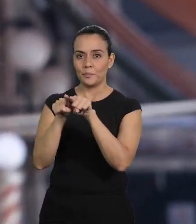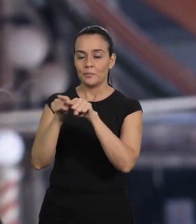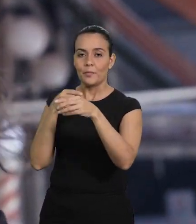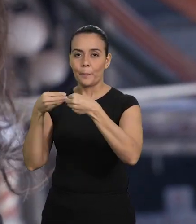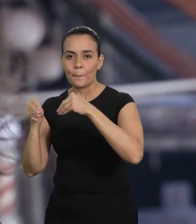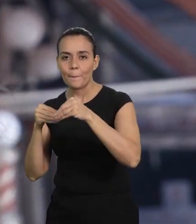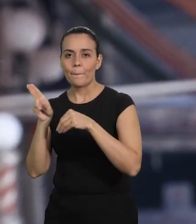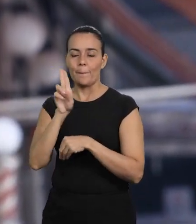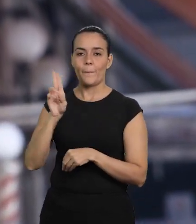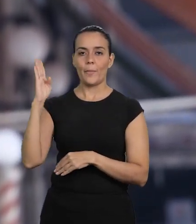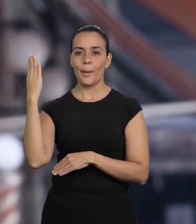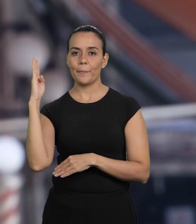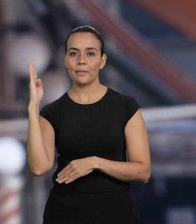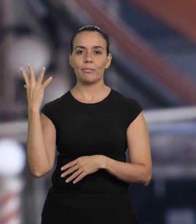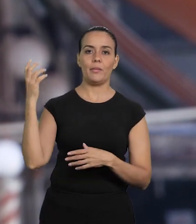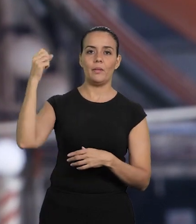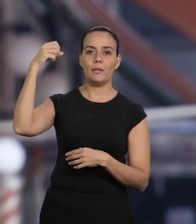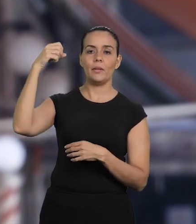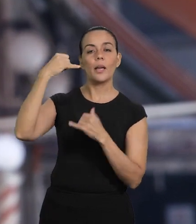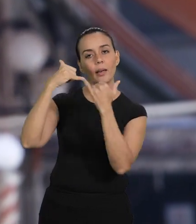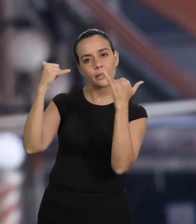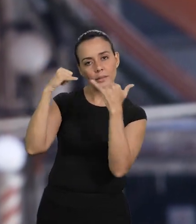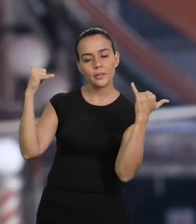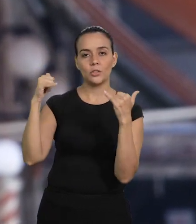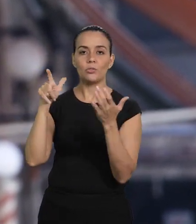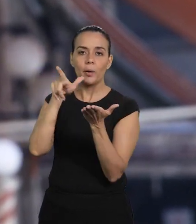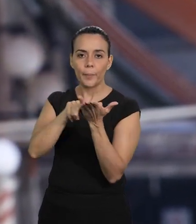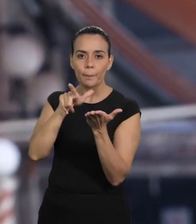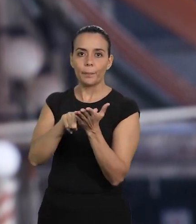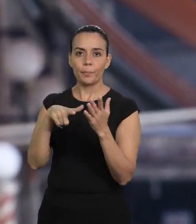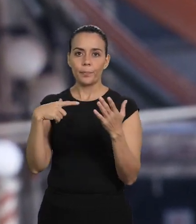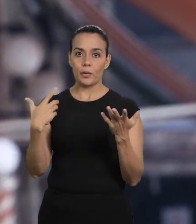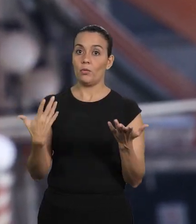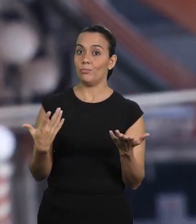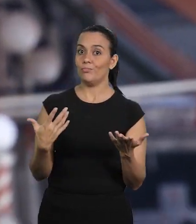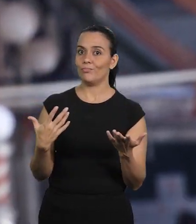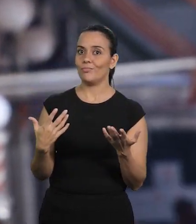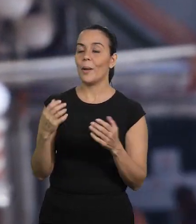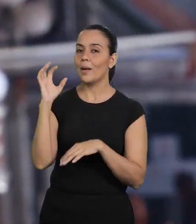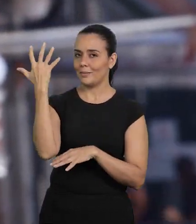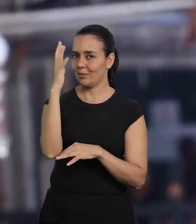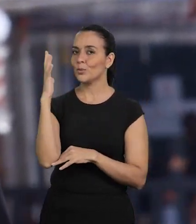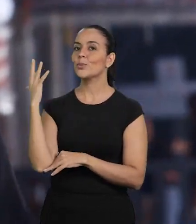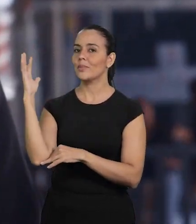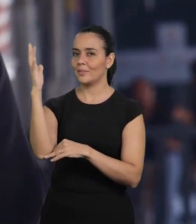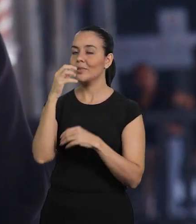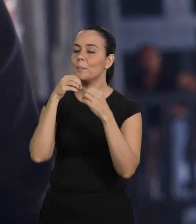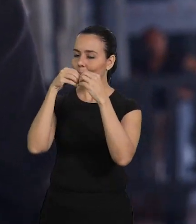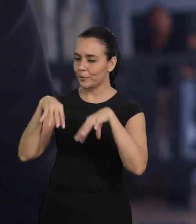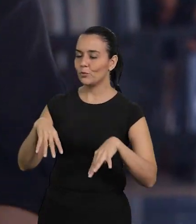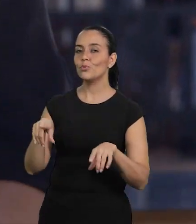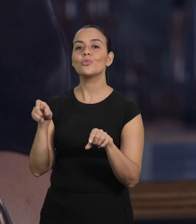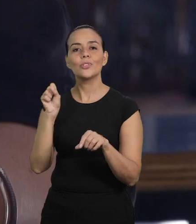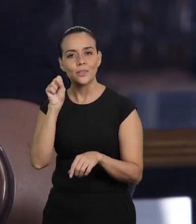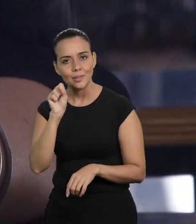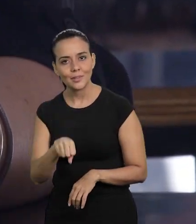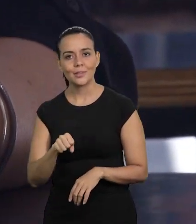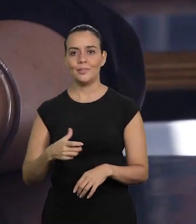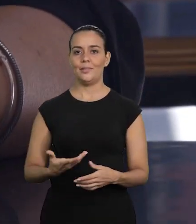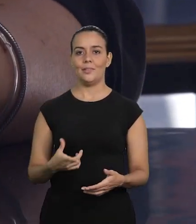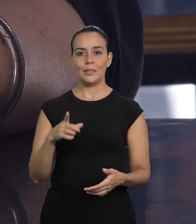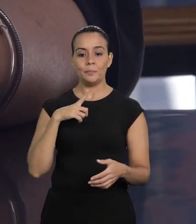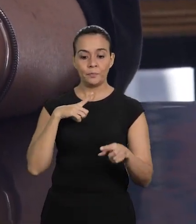a gente vai usar papel, né? Então, de qualquer maneira, a gente tem impacto, né? A gente ocupa espaço, né,